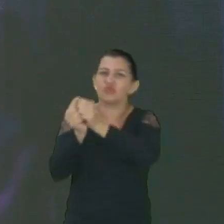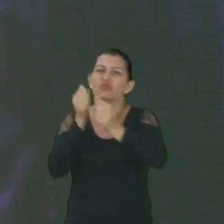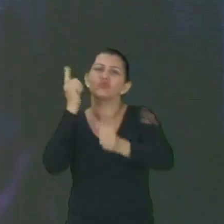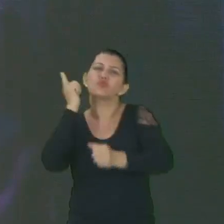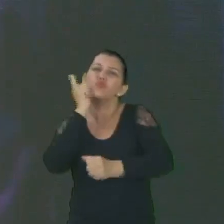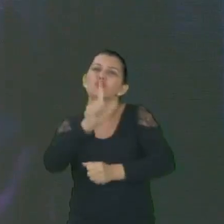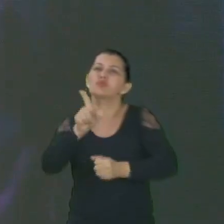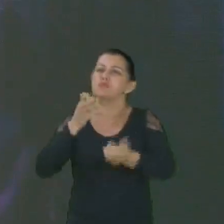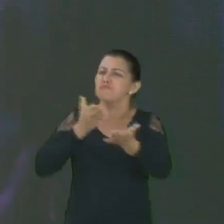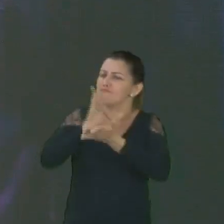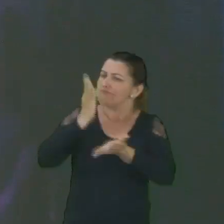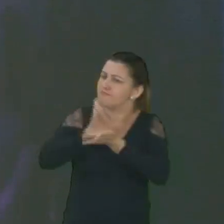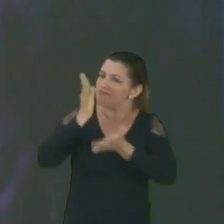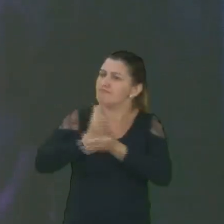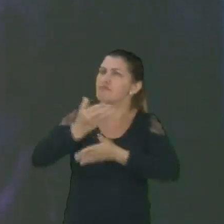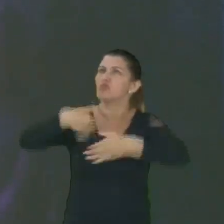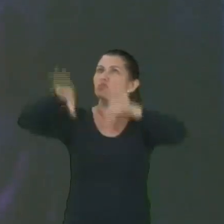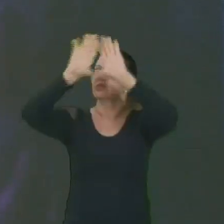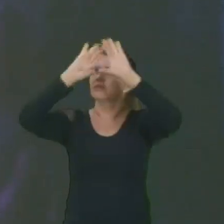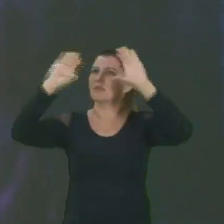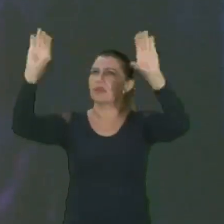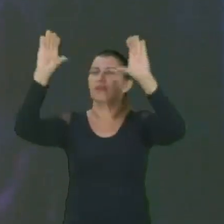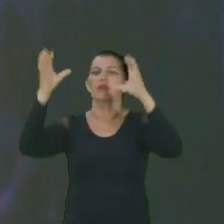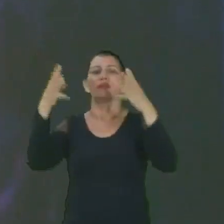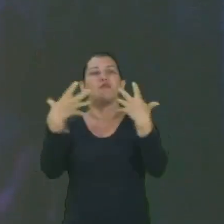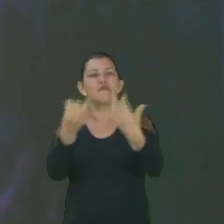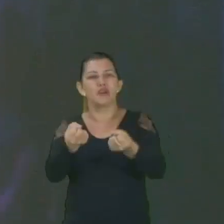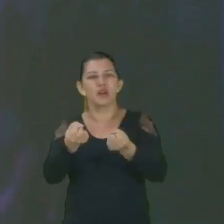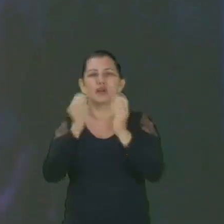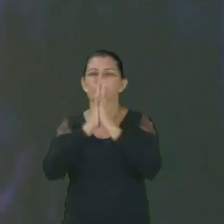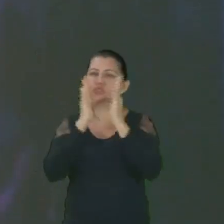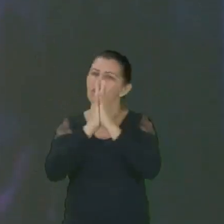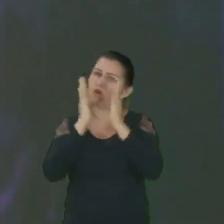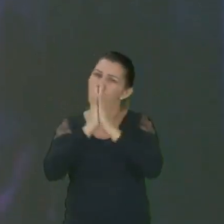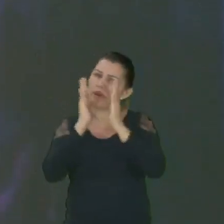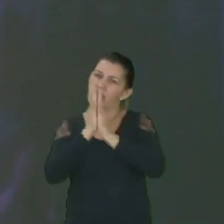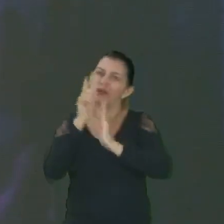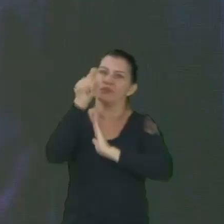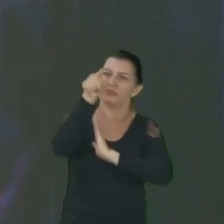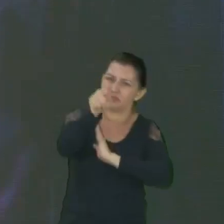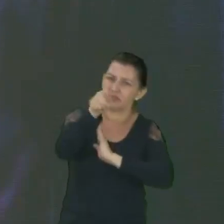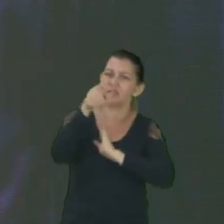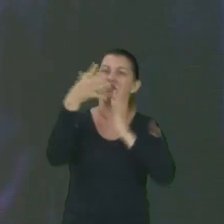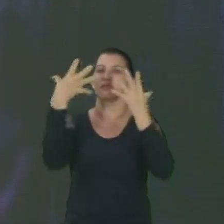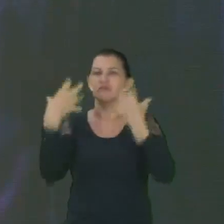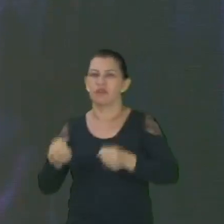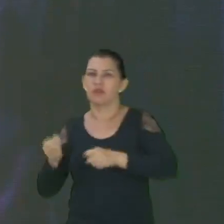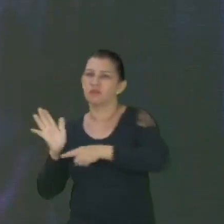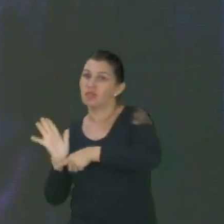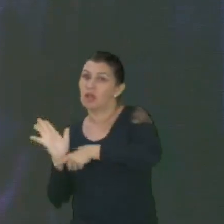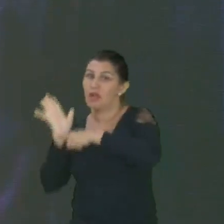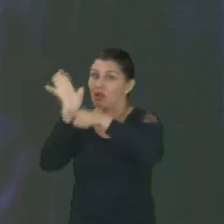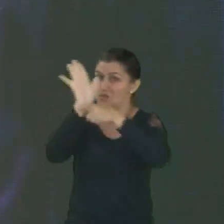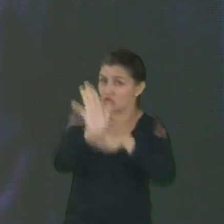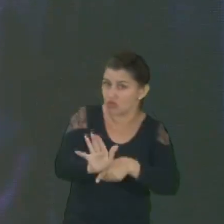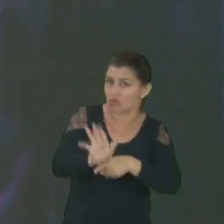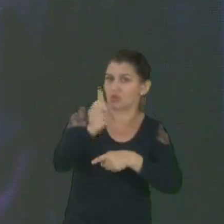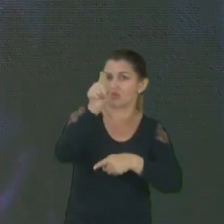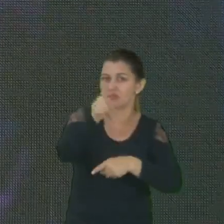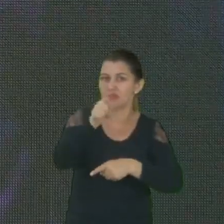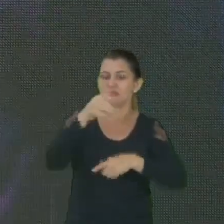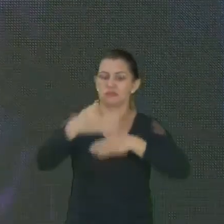te ajudar, nós vamos te abençoar, nós vamos orar por você, nós vamos te ajudar a dar o próximo passo,